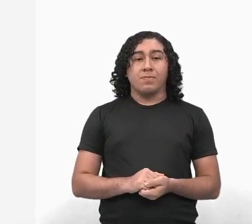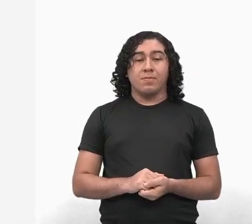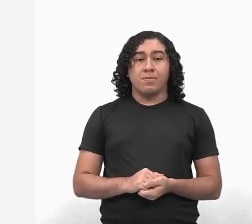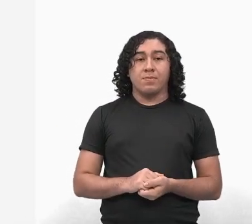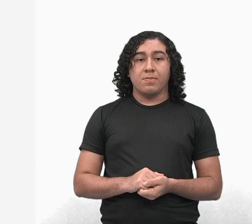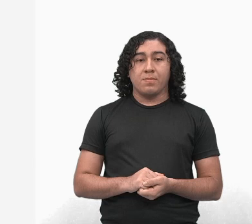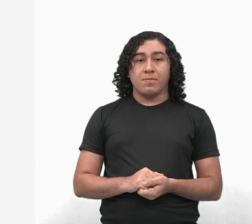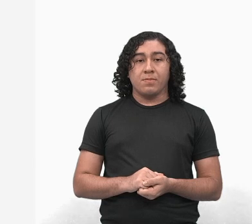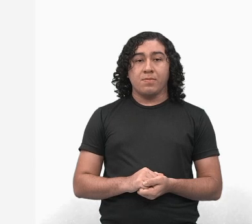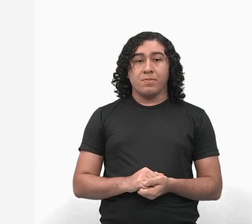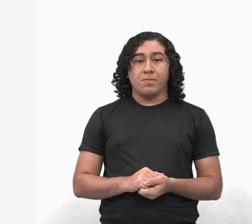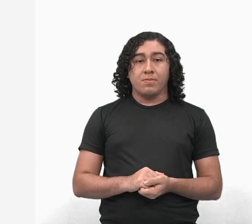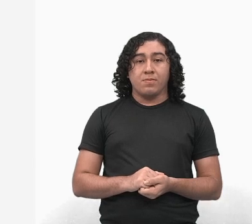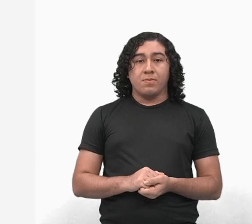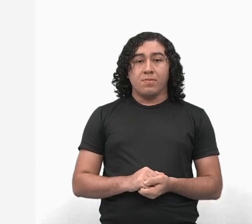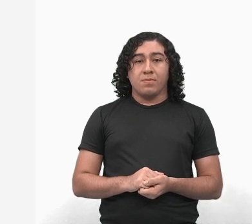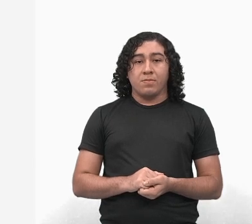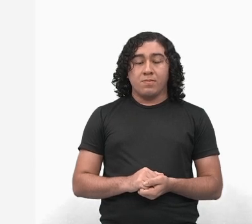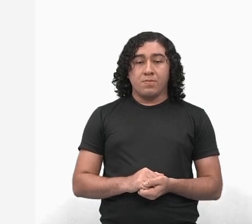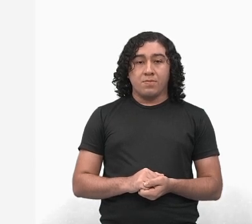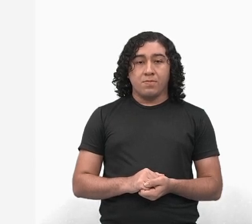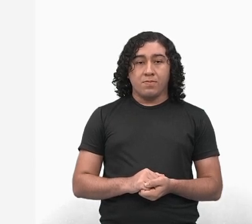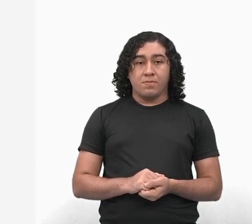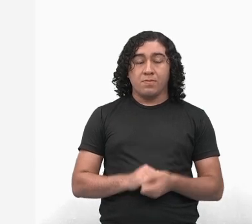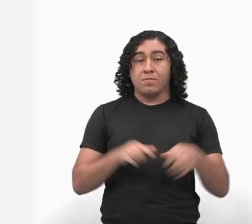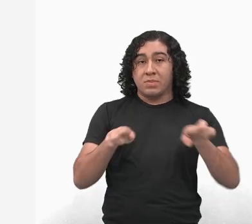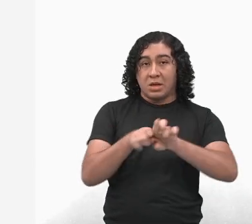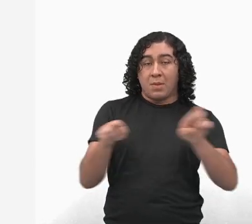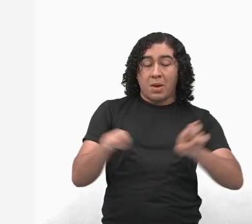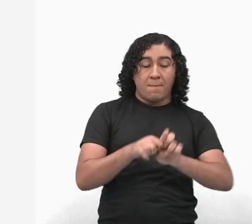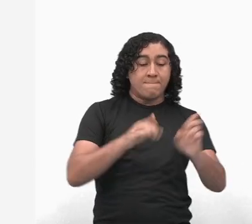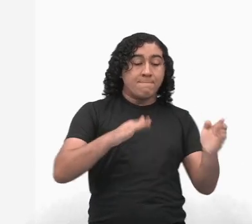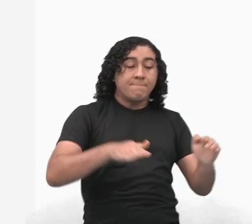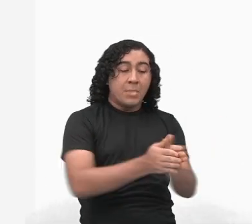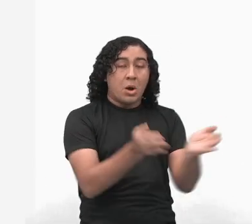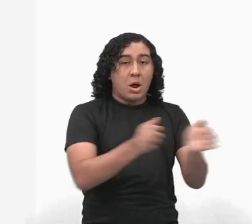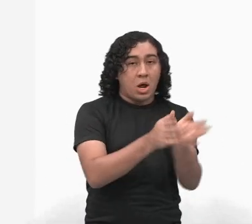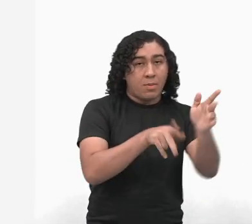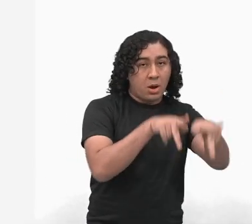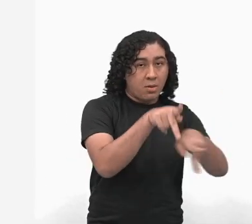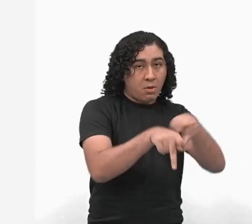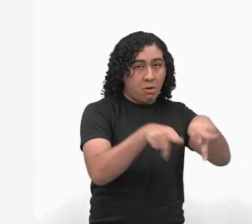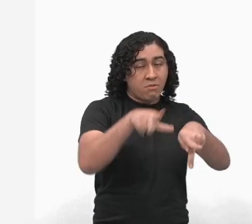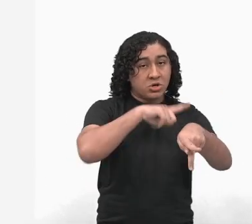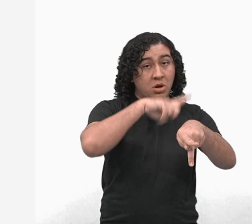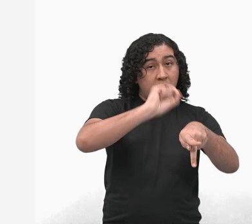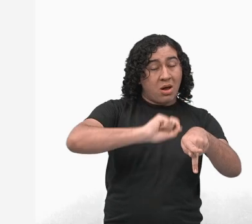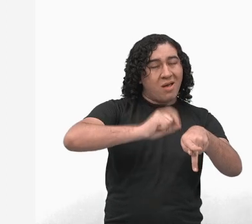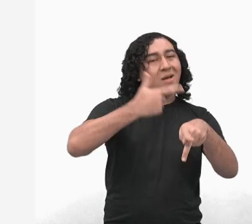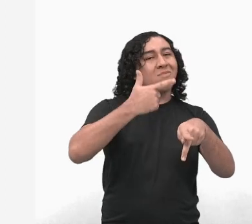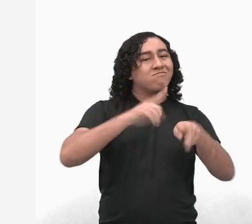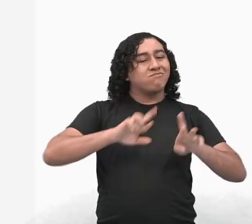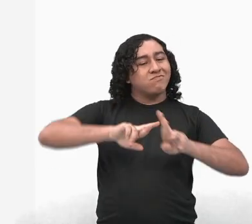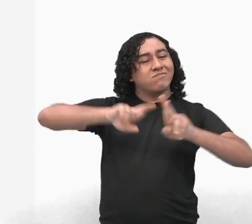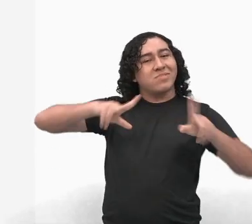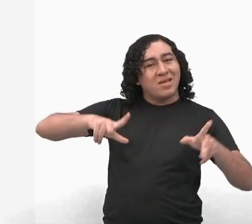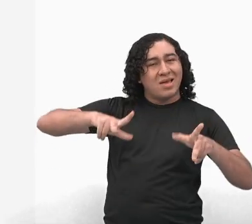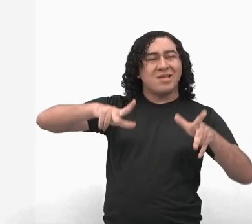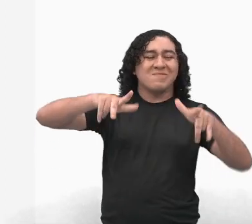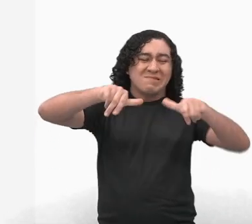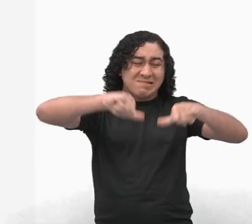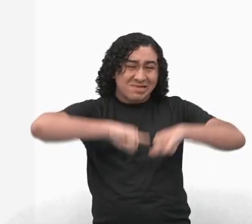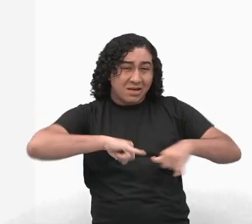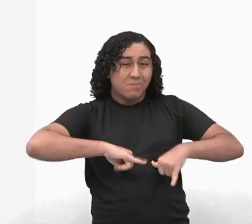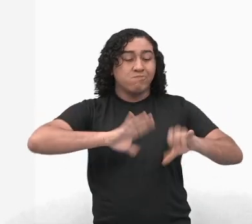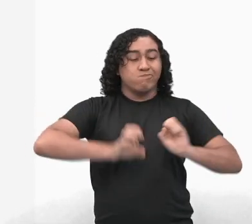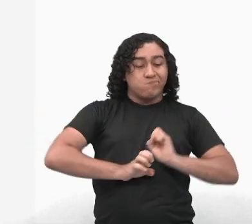A situação dos cabanos e da parte pobre da população da província era de total descaso e miséria nessa